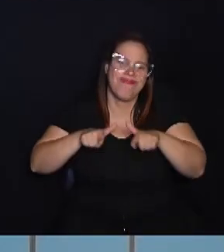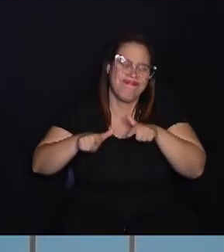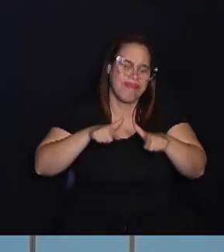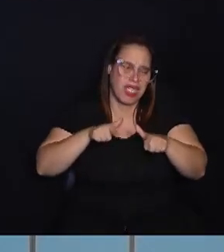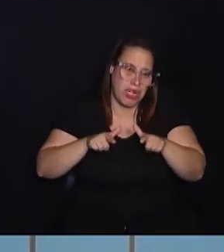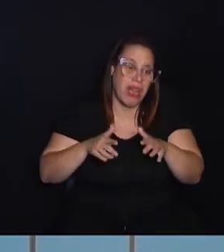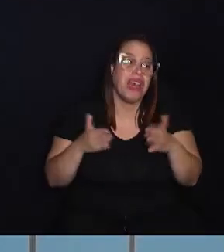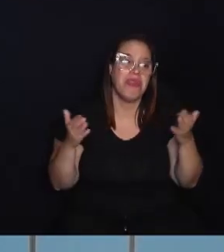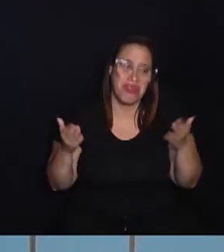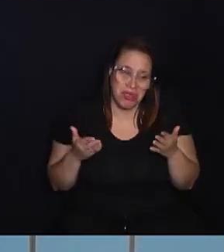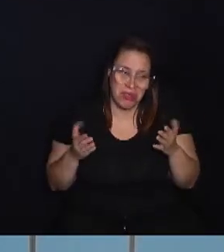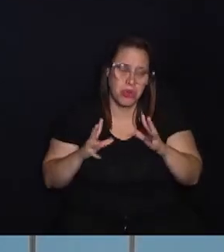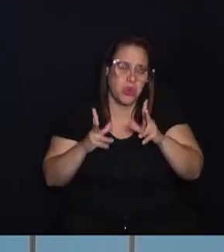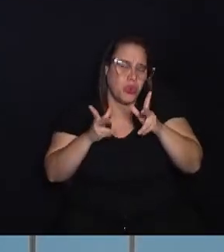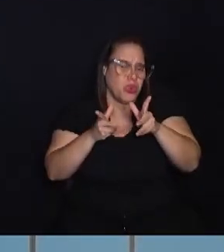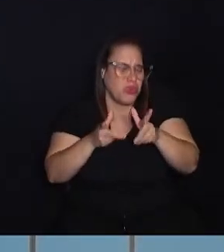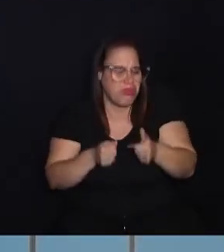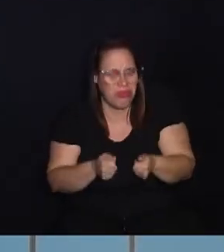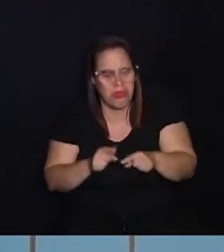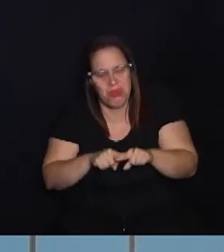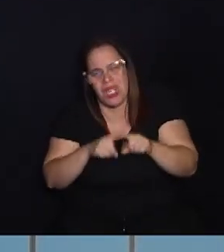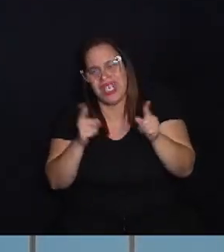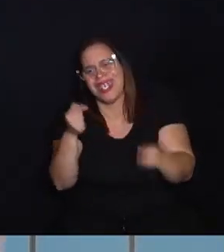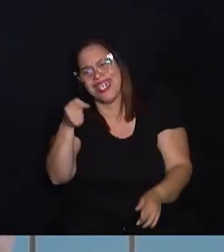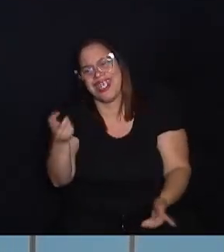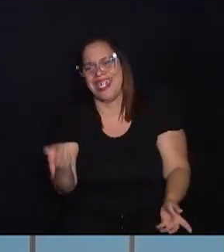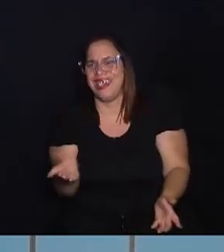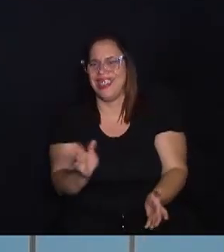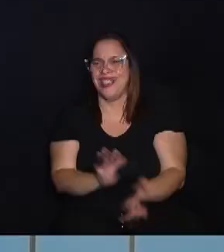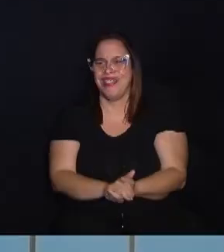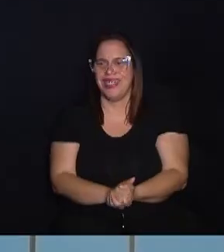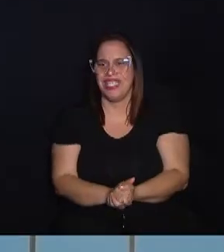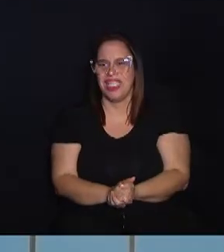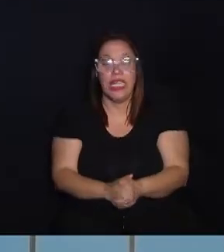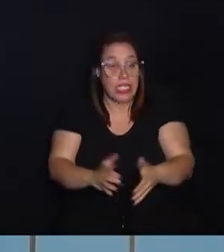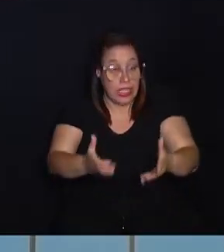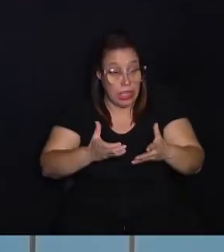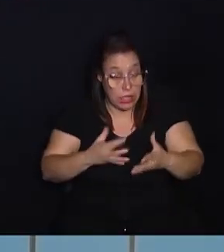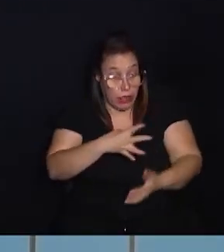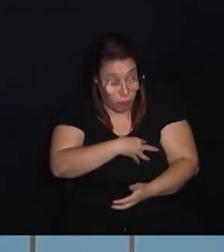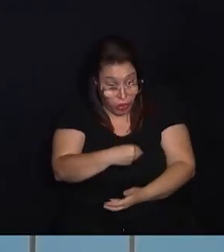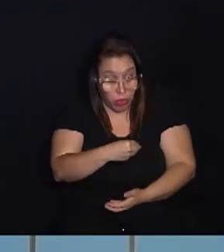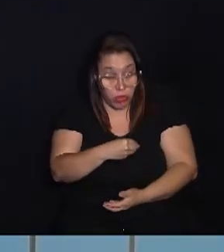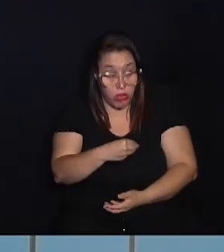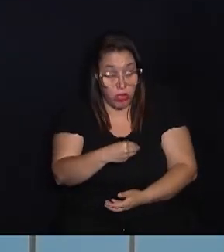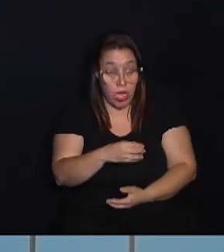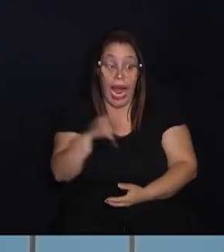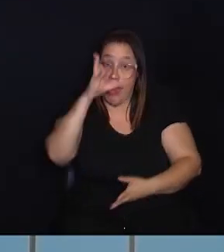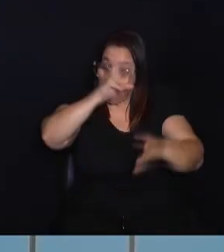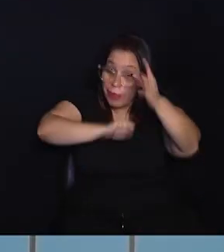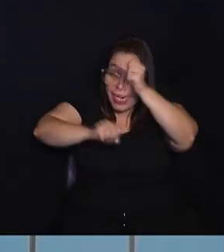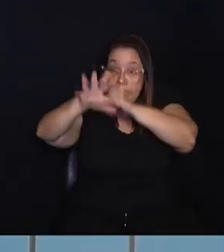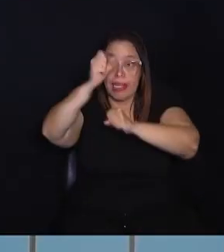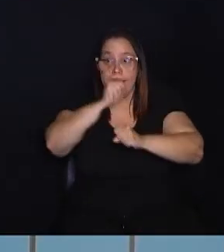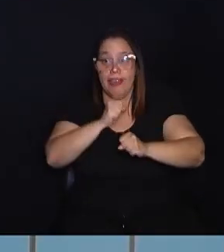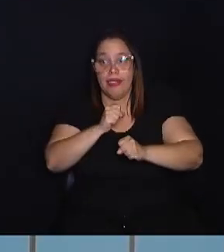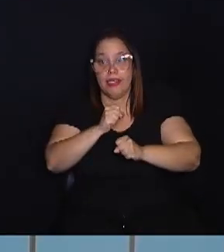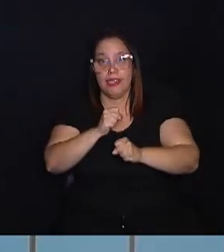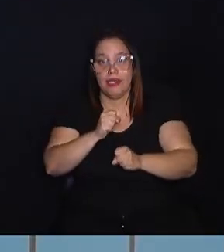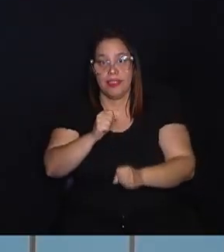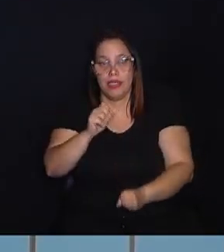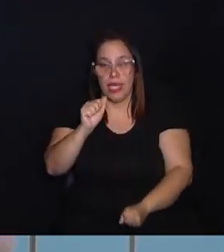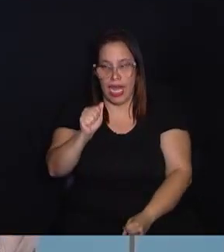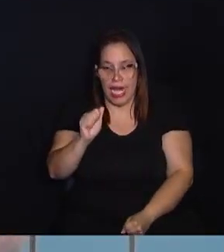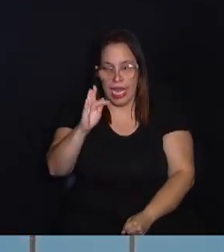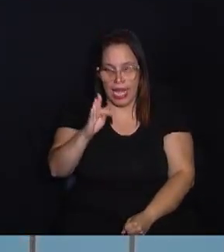dá trabalho nessa fase. Mas é assim, se vocês querem ter filhos, aprendam. É